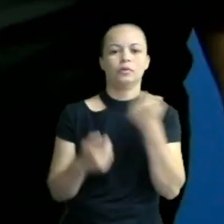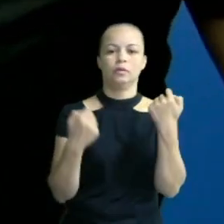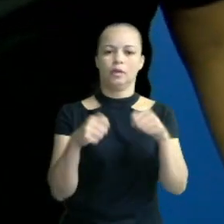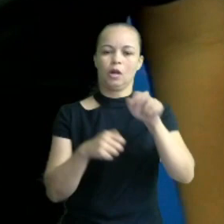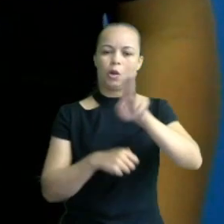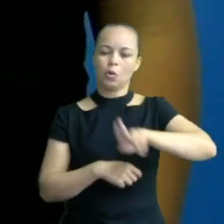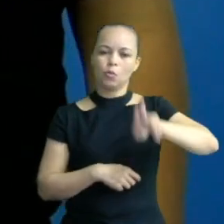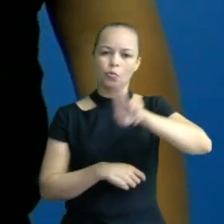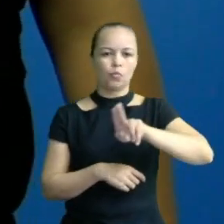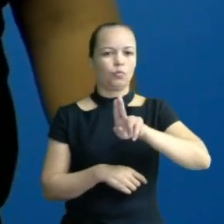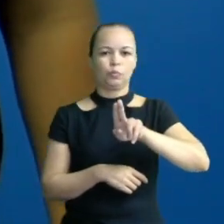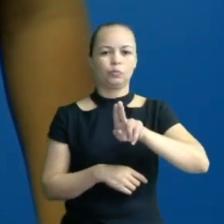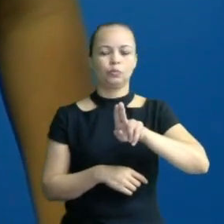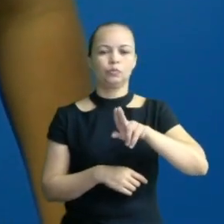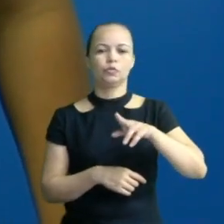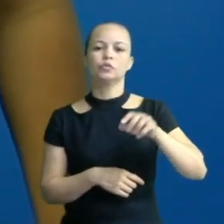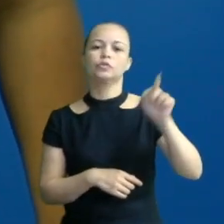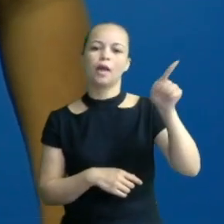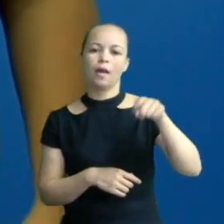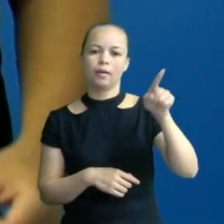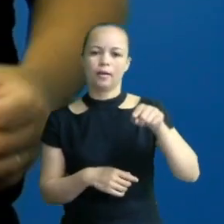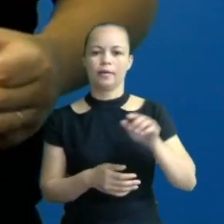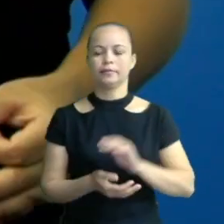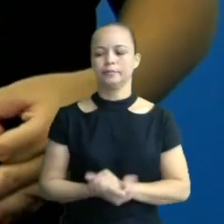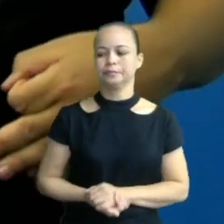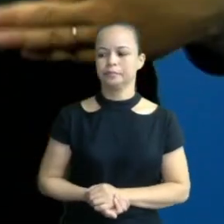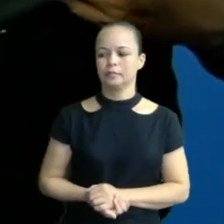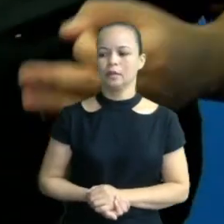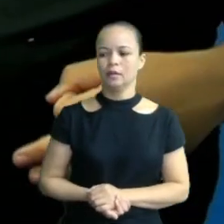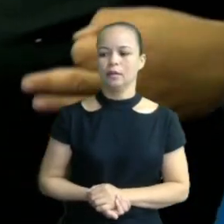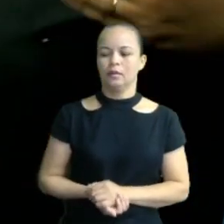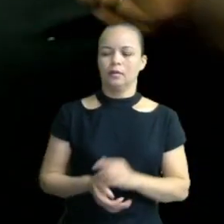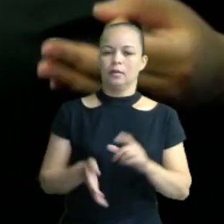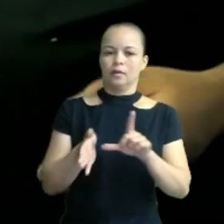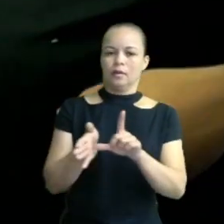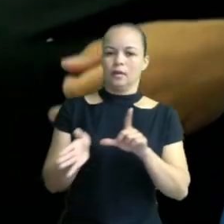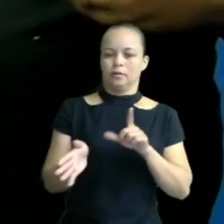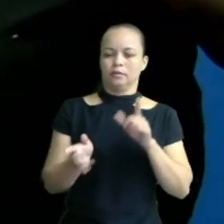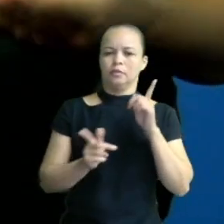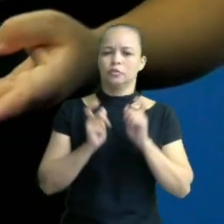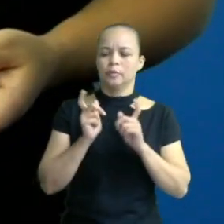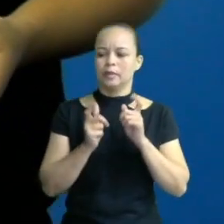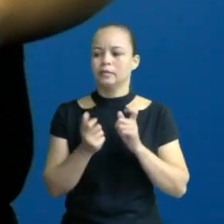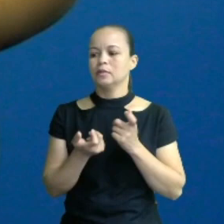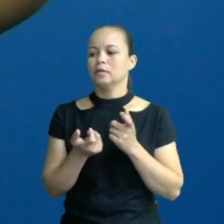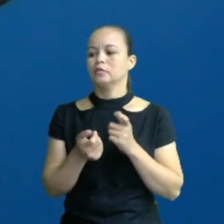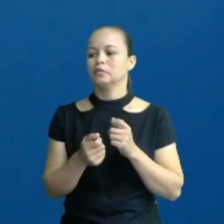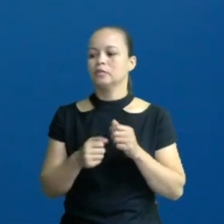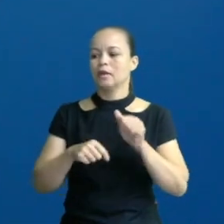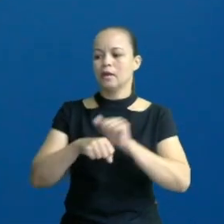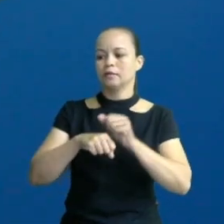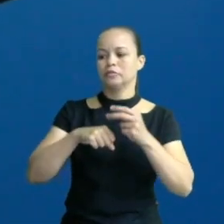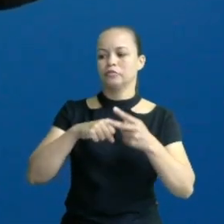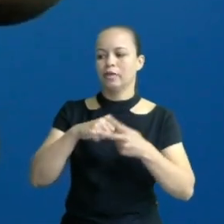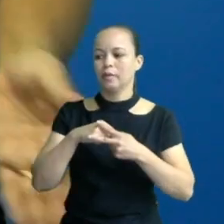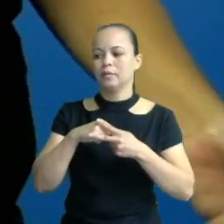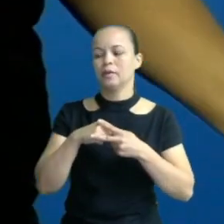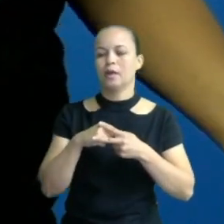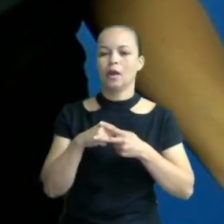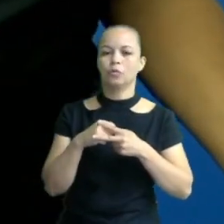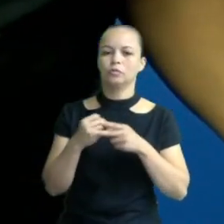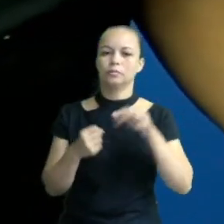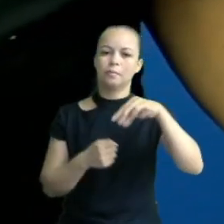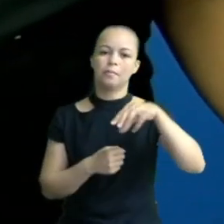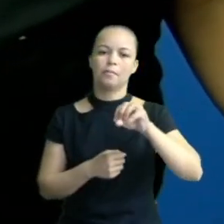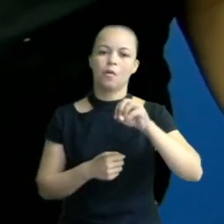crase. Tá certo? Antes de expressões adverbiais de modo com substantivo no